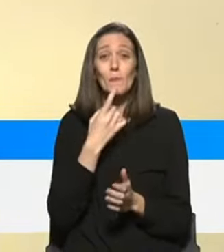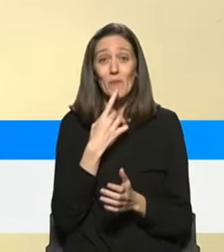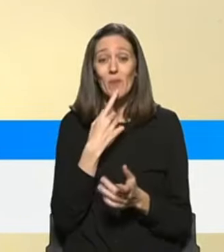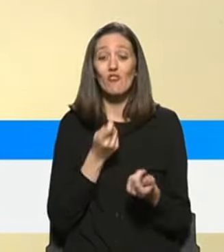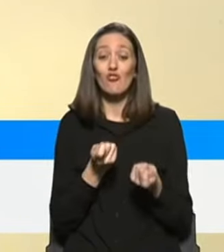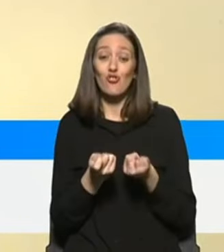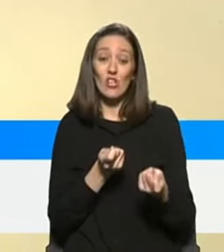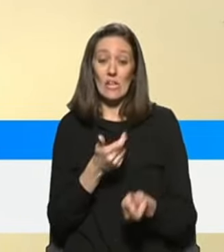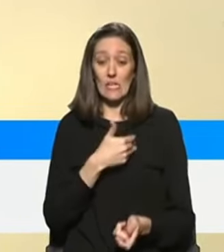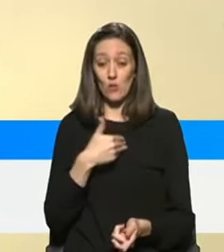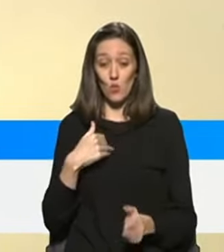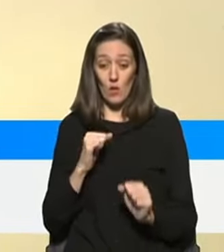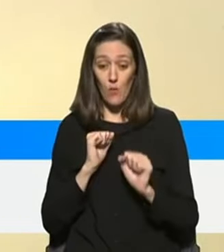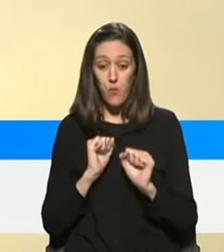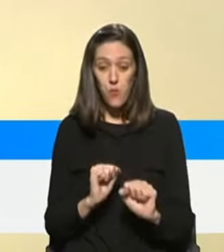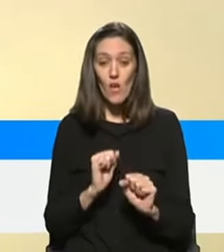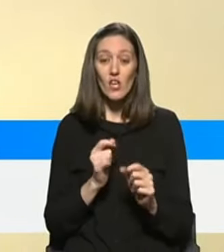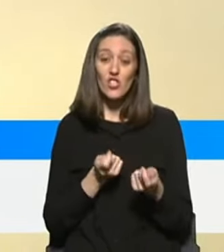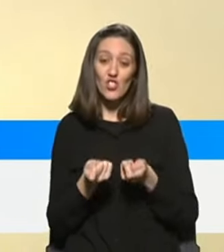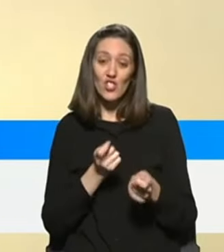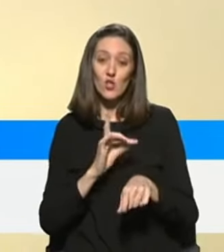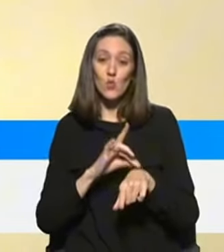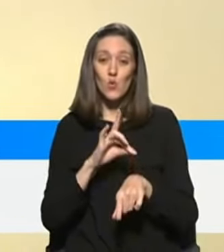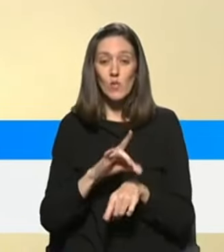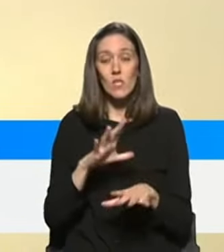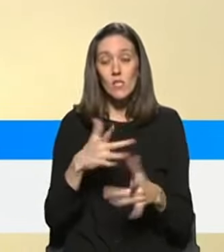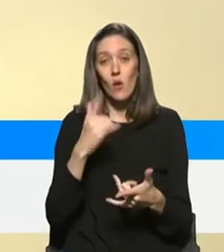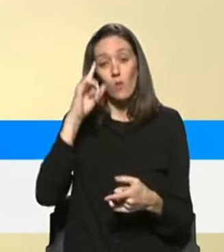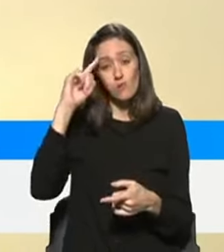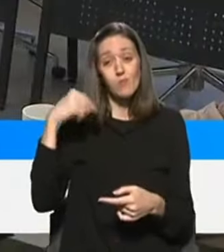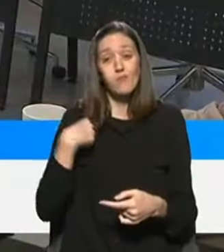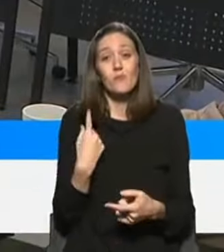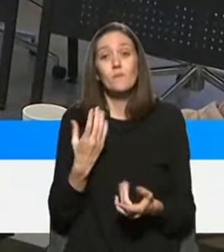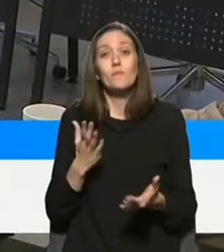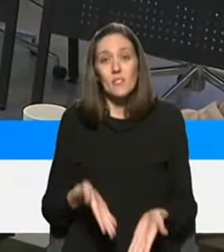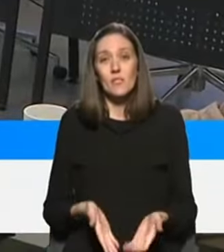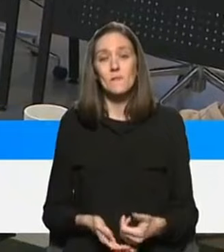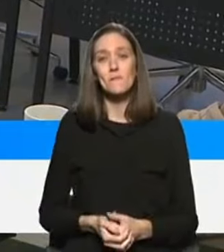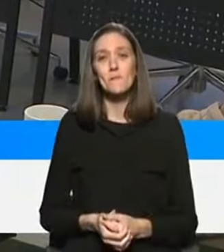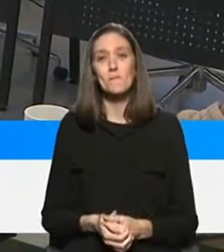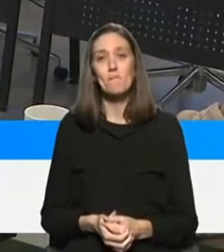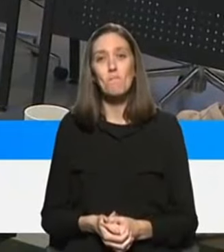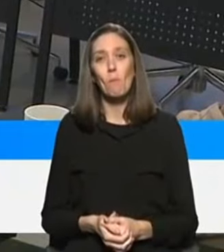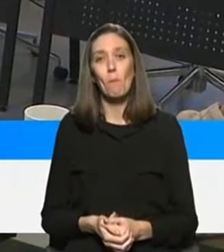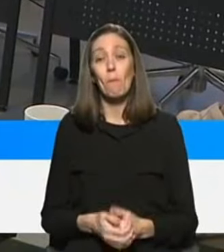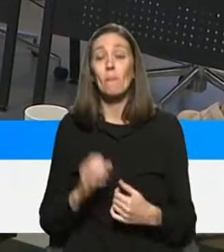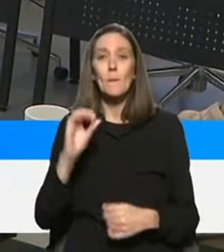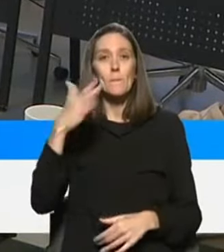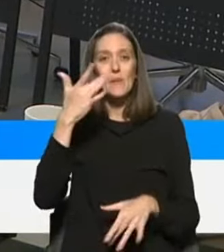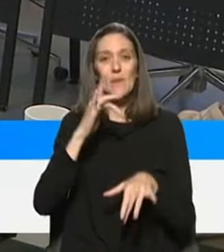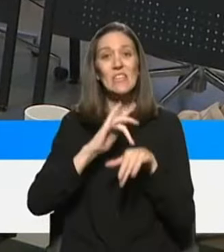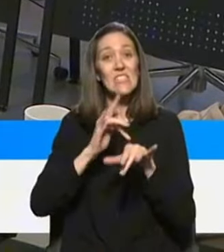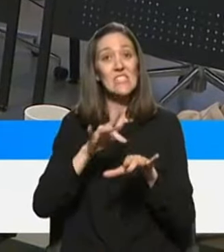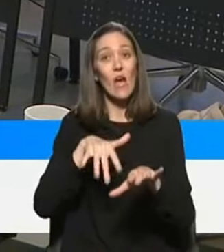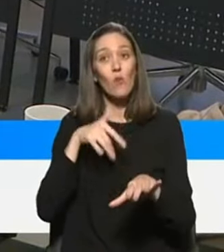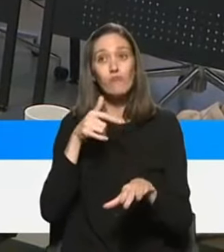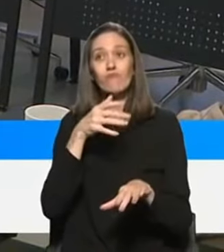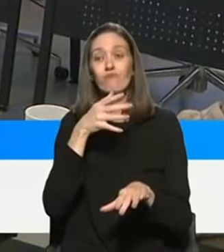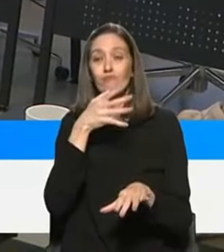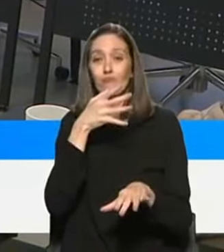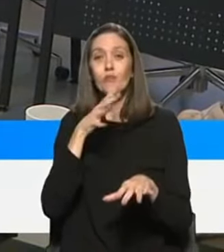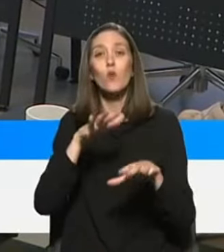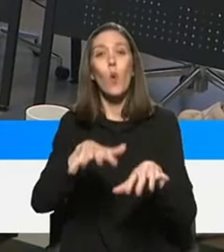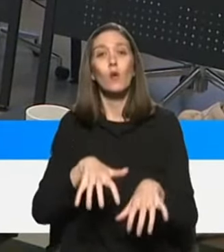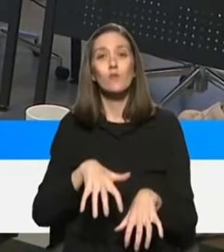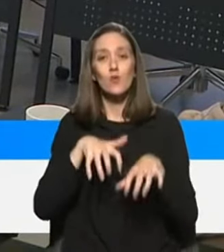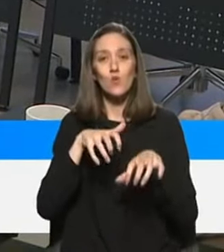gerir a sua saúde e tem que gerir a sua doença e para isso tem que estar capacitado com conhecimentos básicos. Na primeira destas sessões, que decorreu no auditório